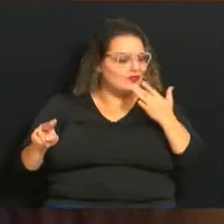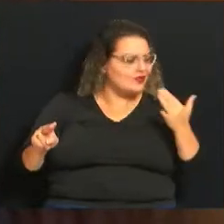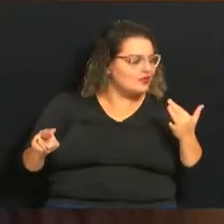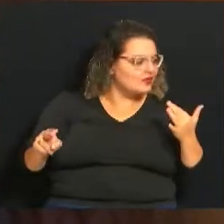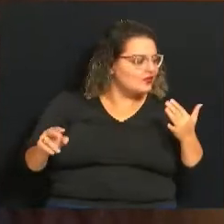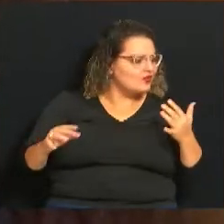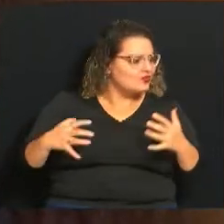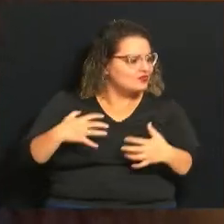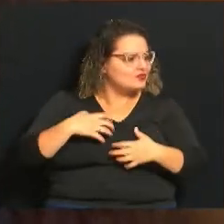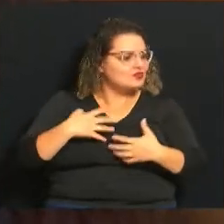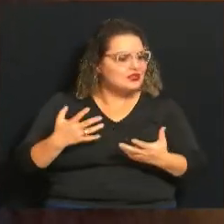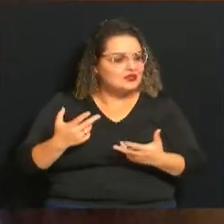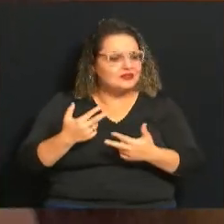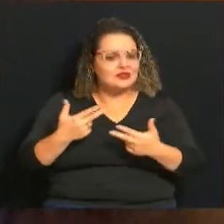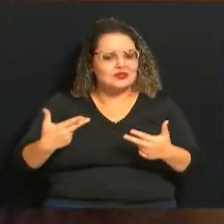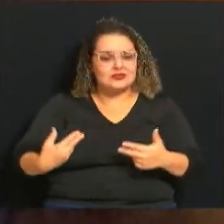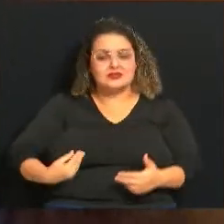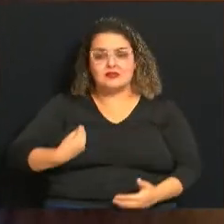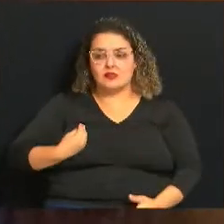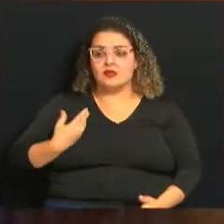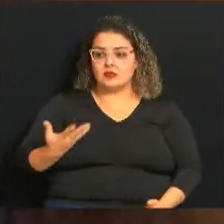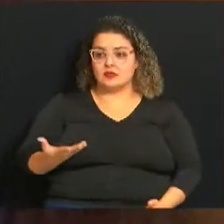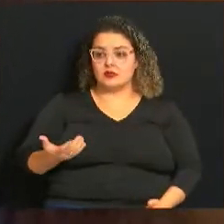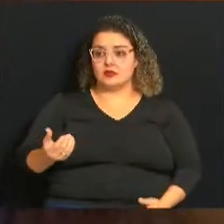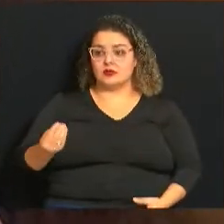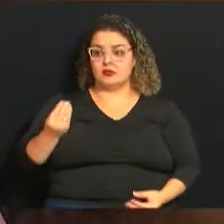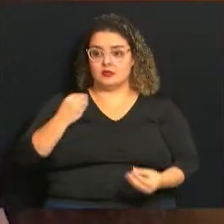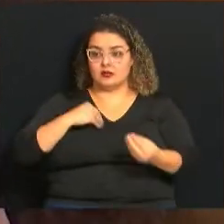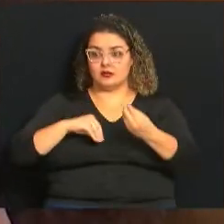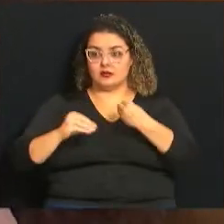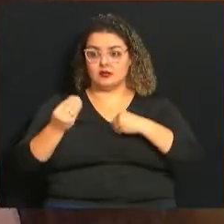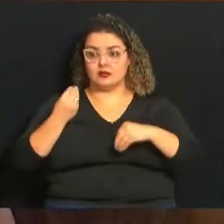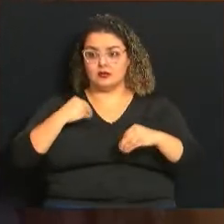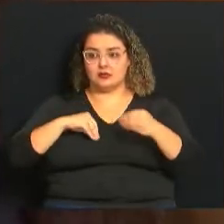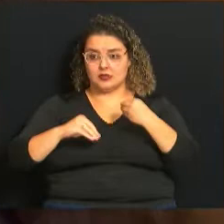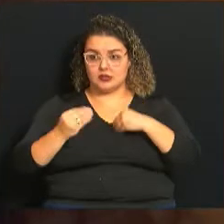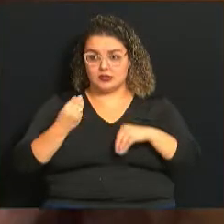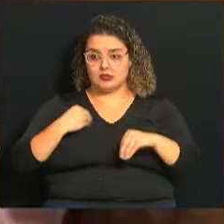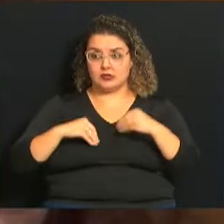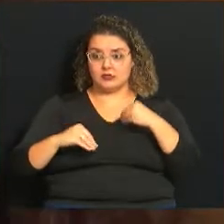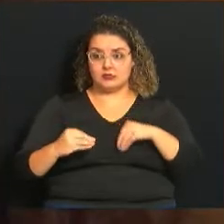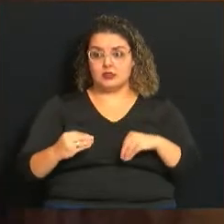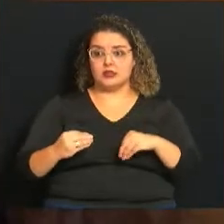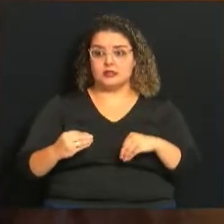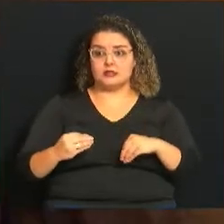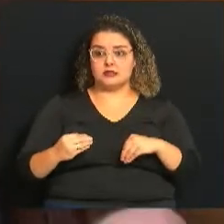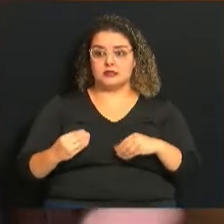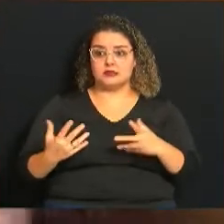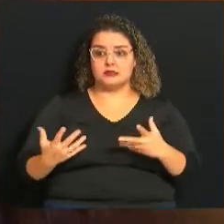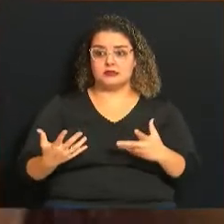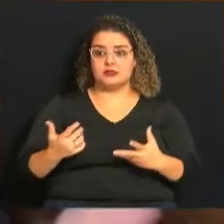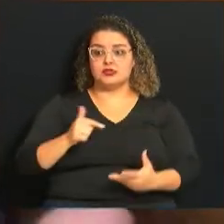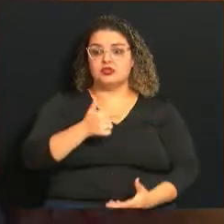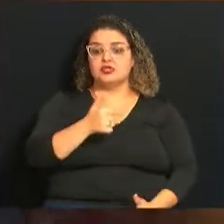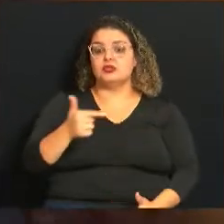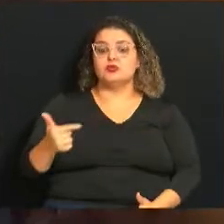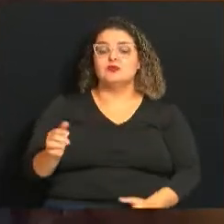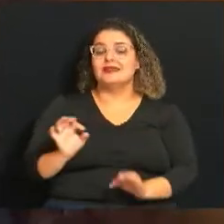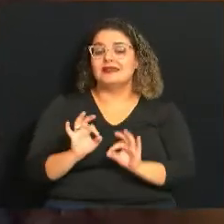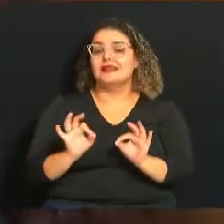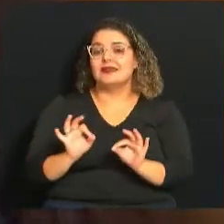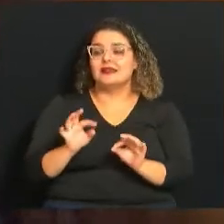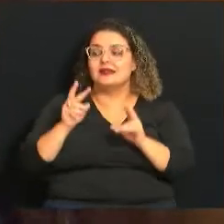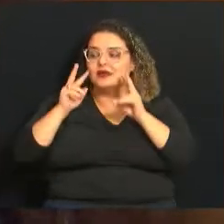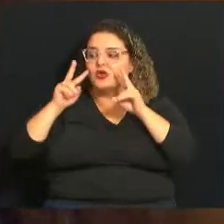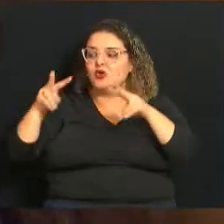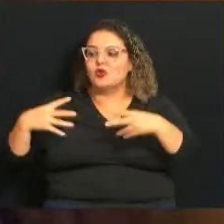minha vida, né? Então a depressão, ela entra nesse lugar de não ter nada que eu olhe e sinta